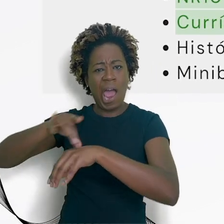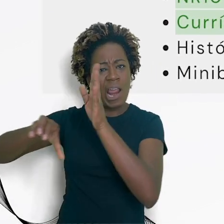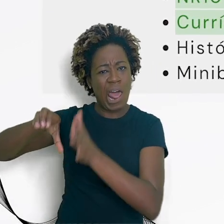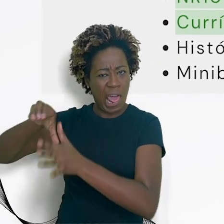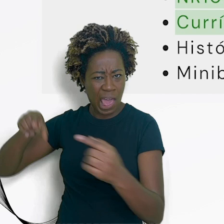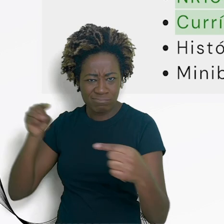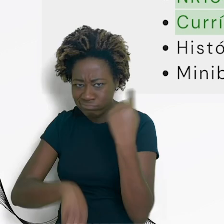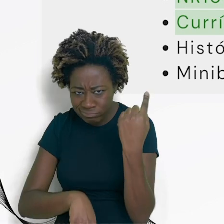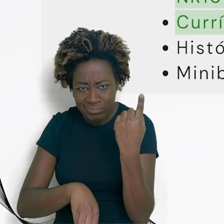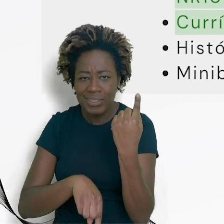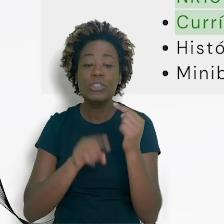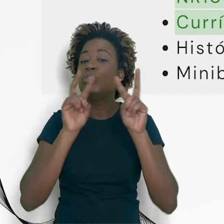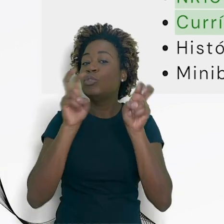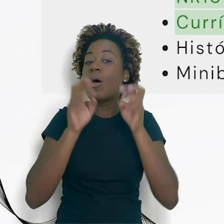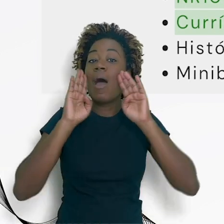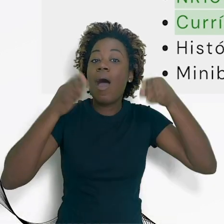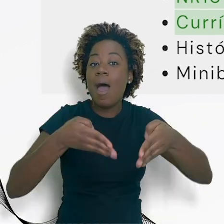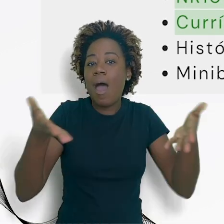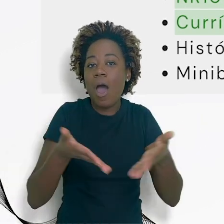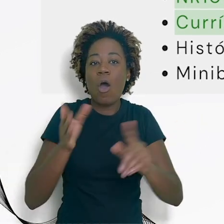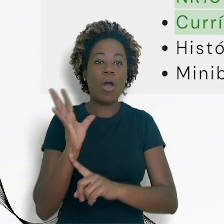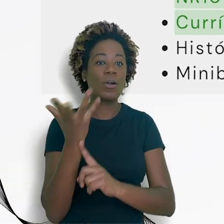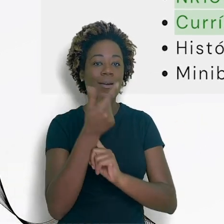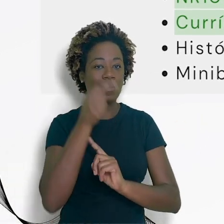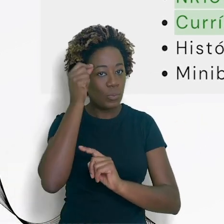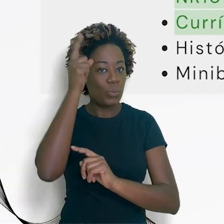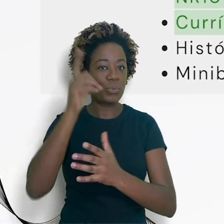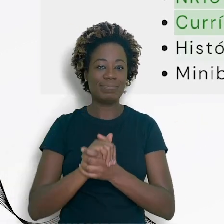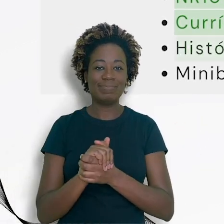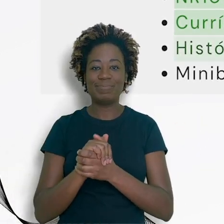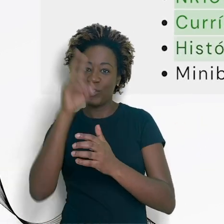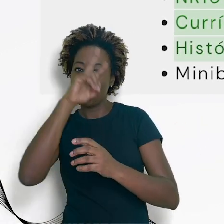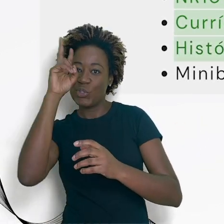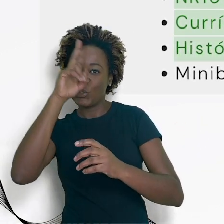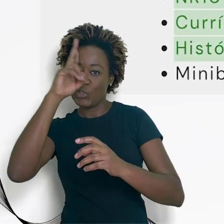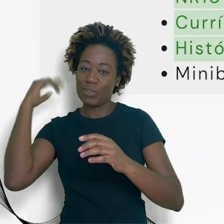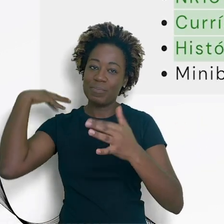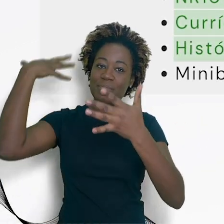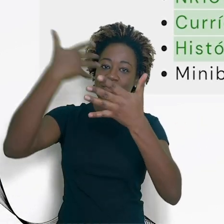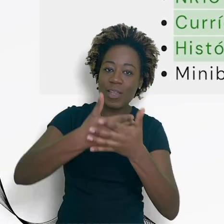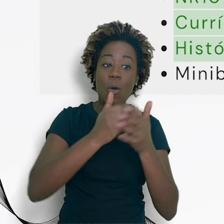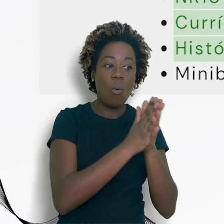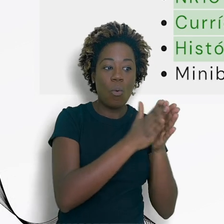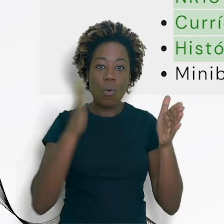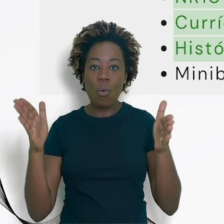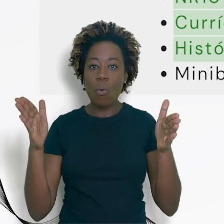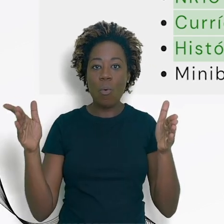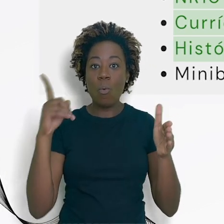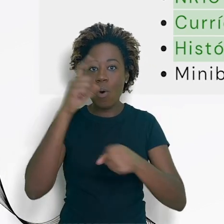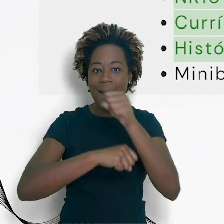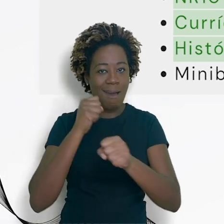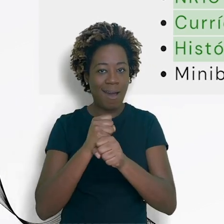no açougue. É só sobre o que você está fazendo cultura agora. Histórico é atendimento no ano. Não tem